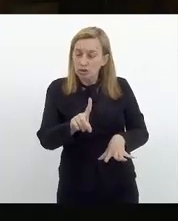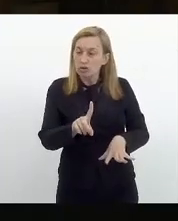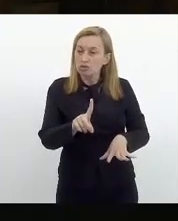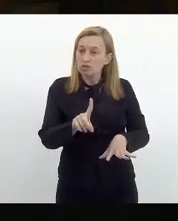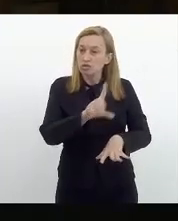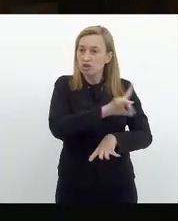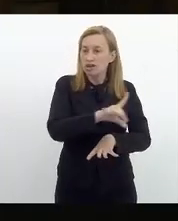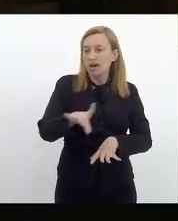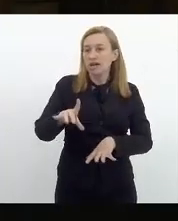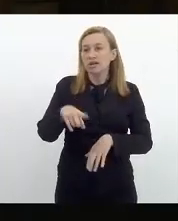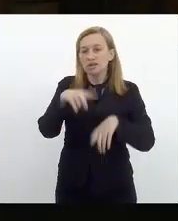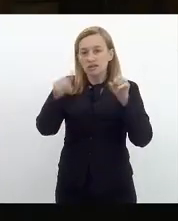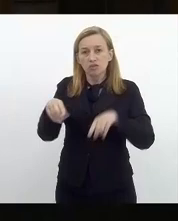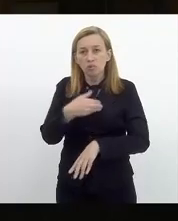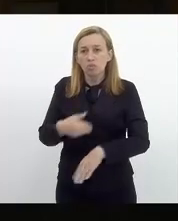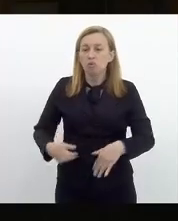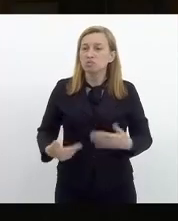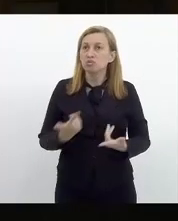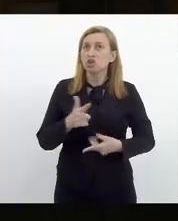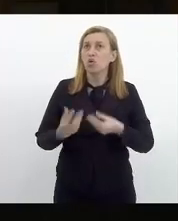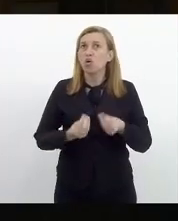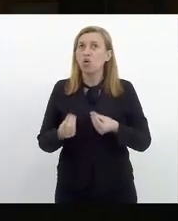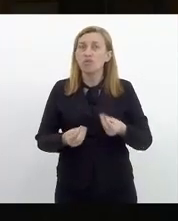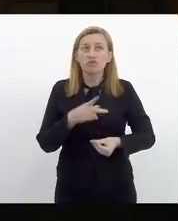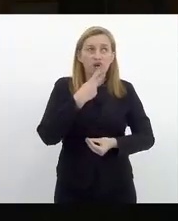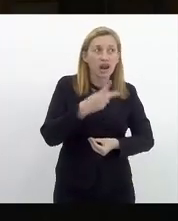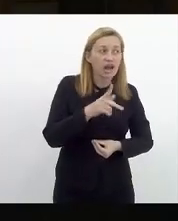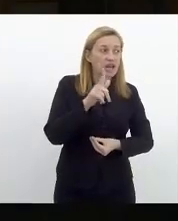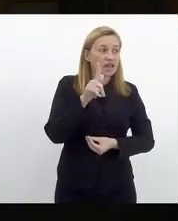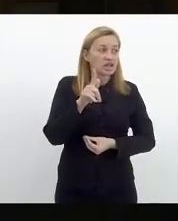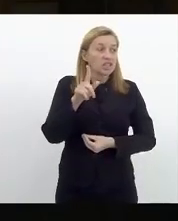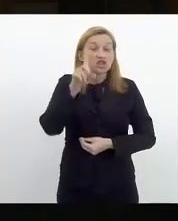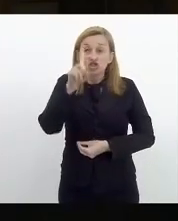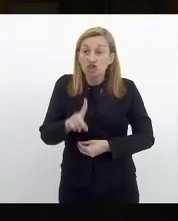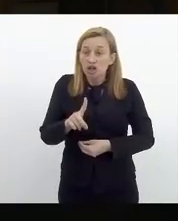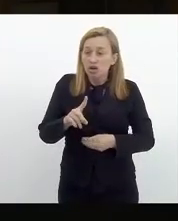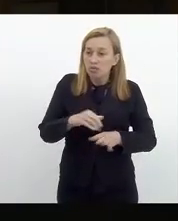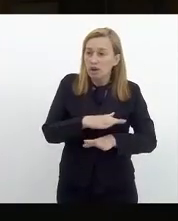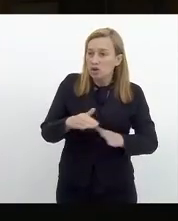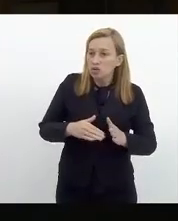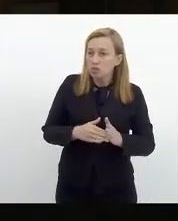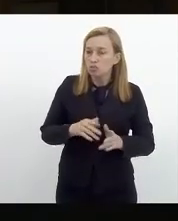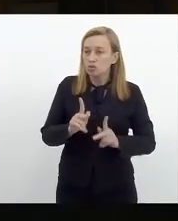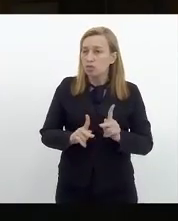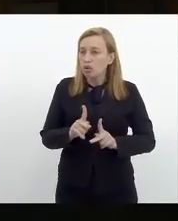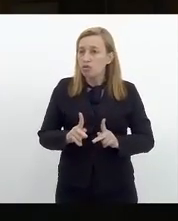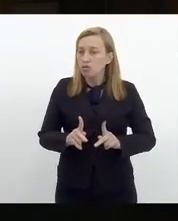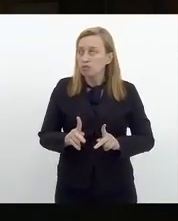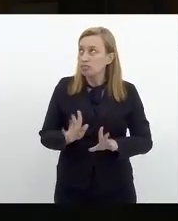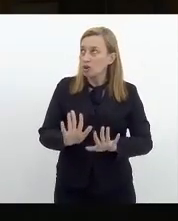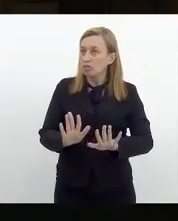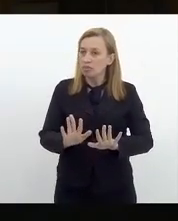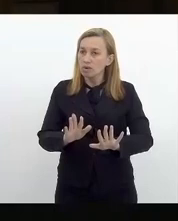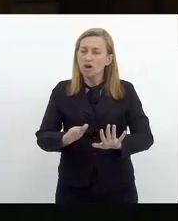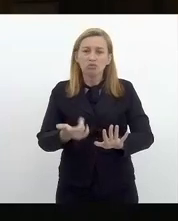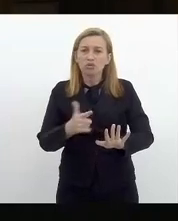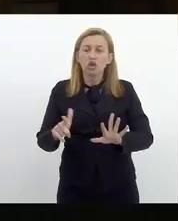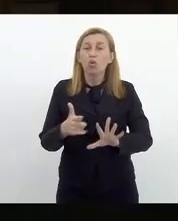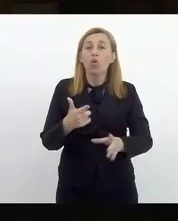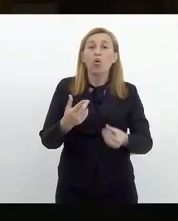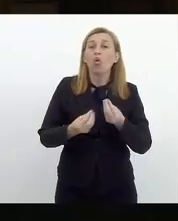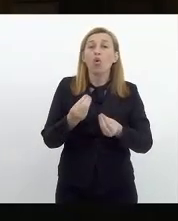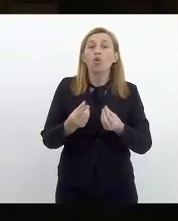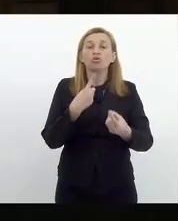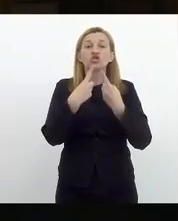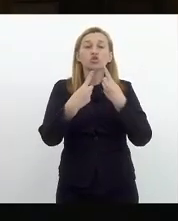dos Servidores então não tem como a gente falar sobre garantia de direitos para a população Ou melhor não tem como a gente ver bater